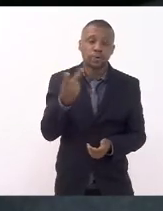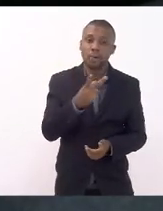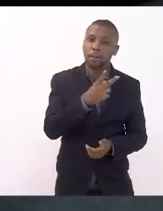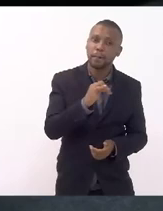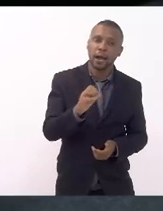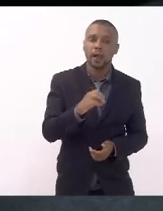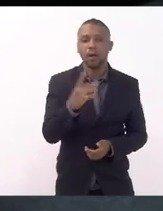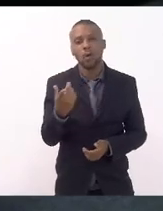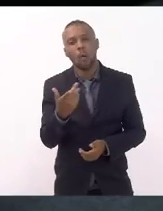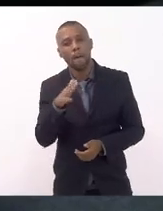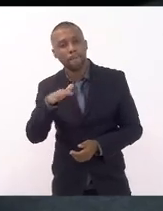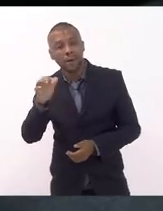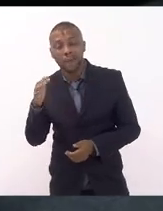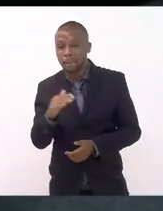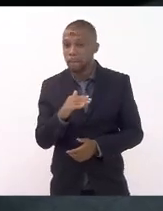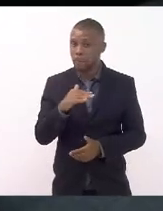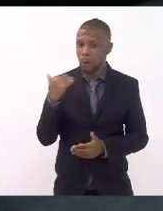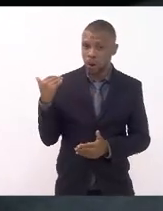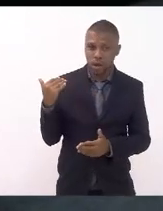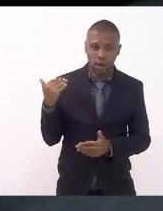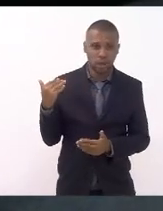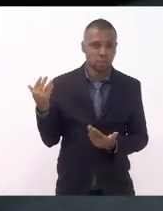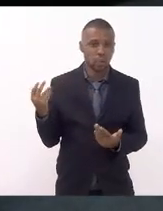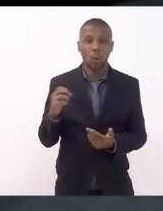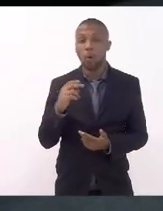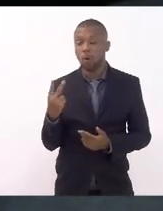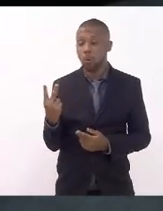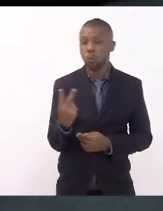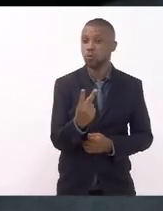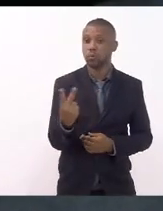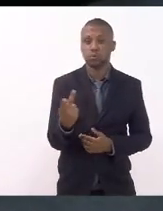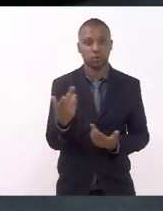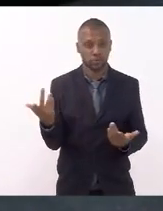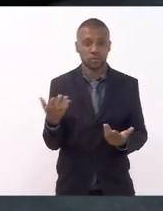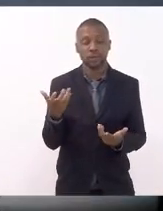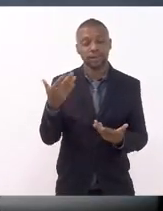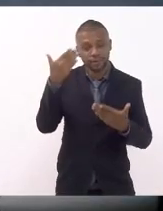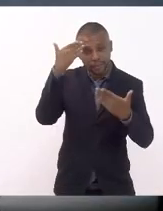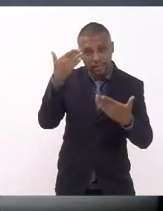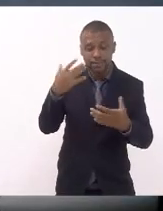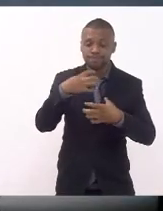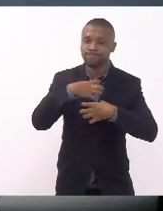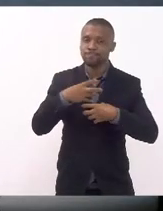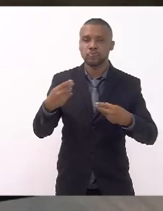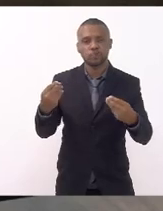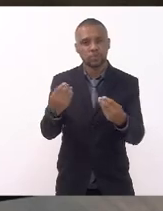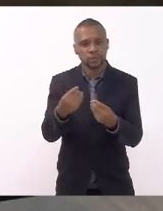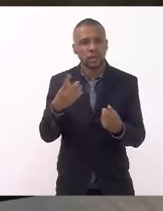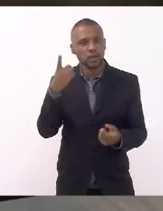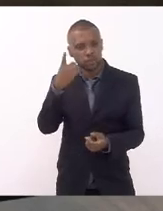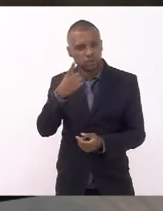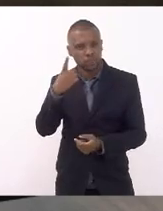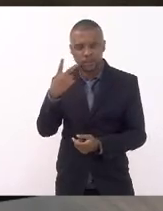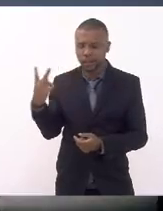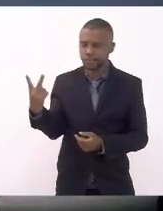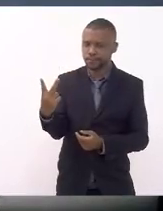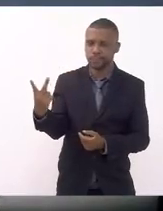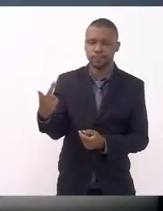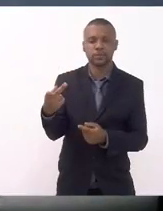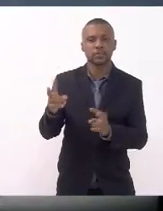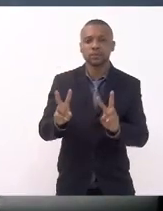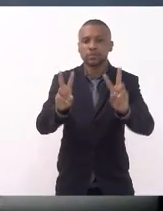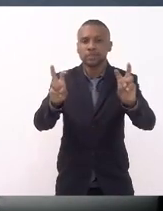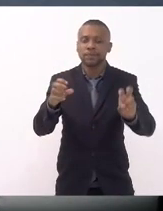central e quero aqui agradecer a sensibilidade dos deputados Luiz Paulo e Lucinha por ser um tema